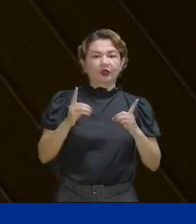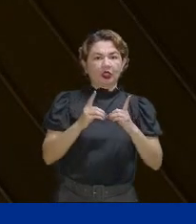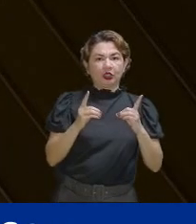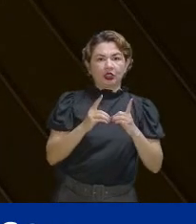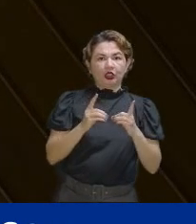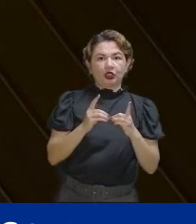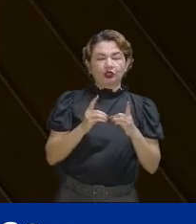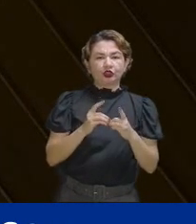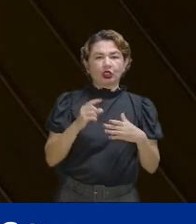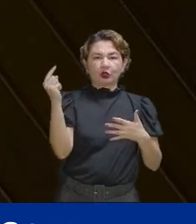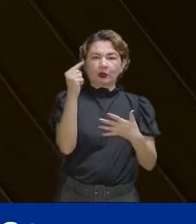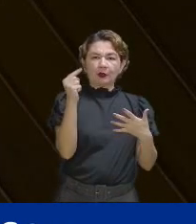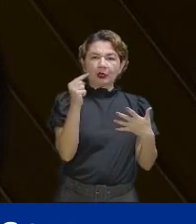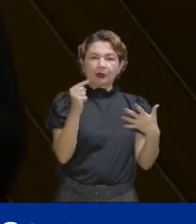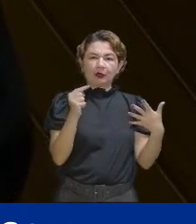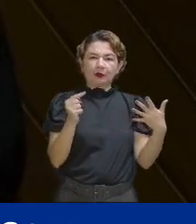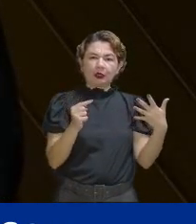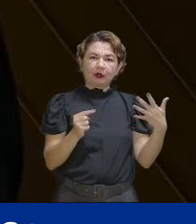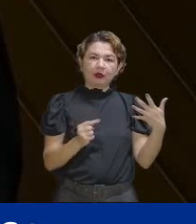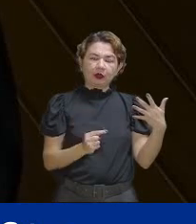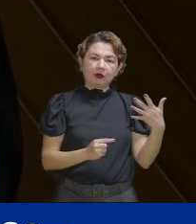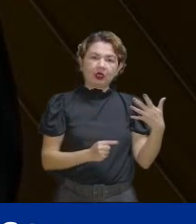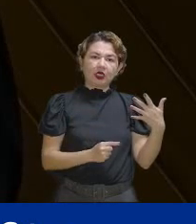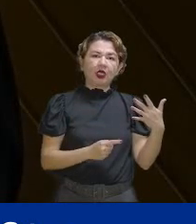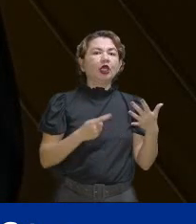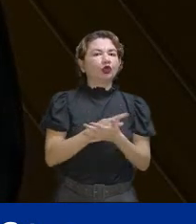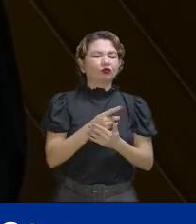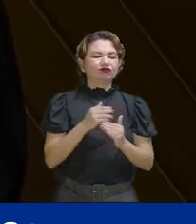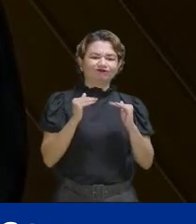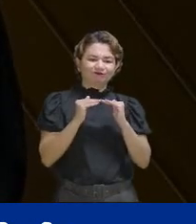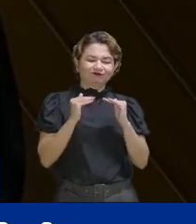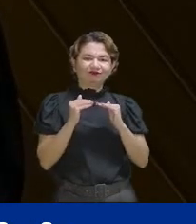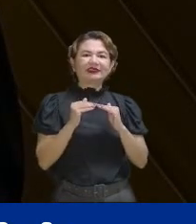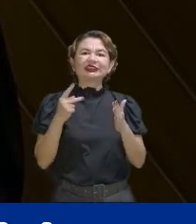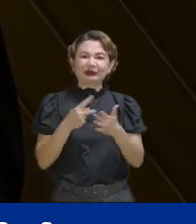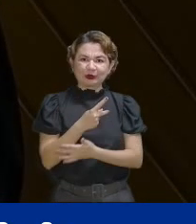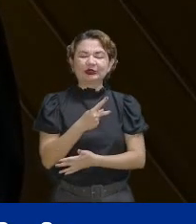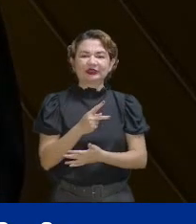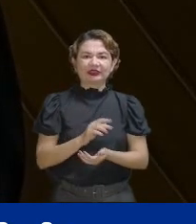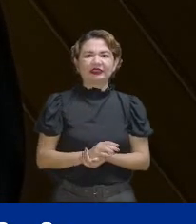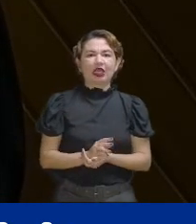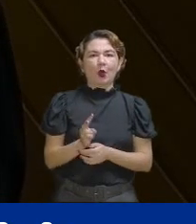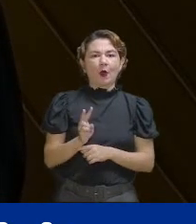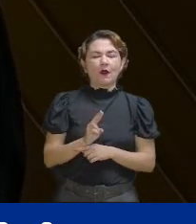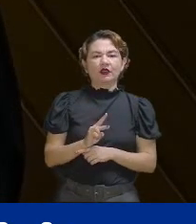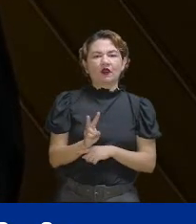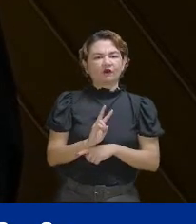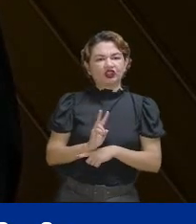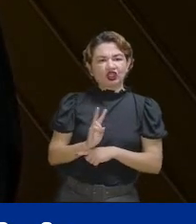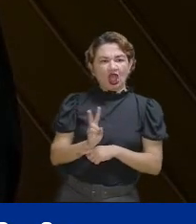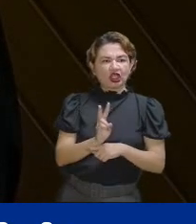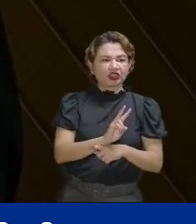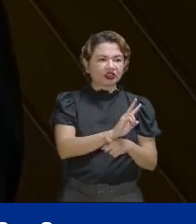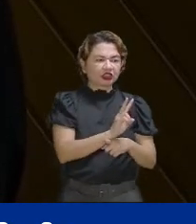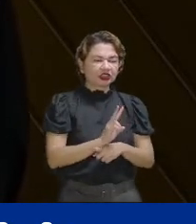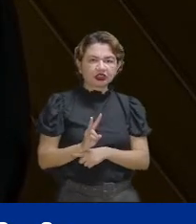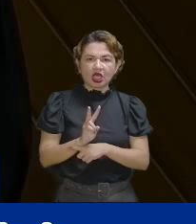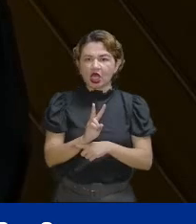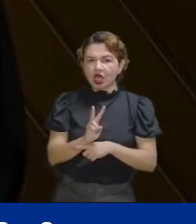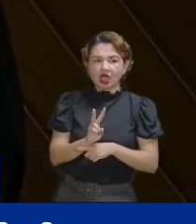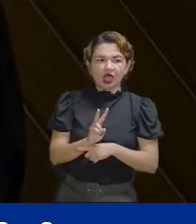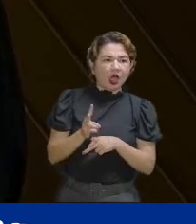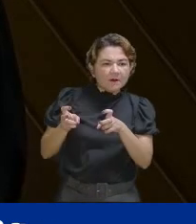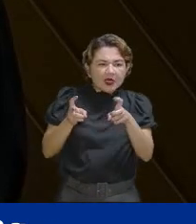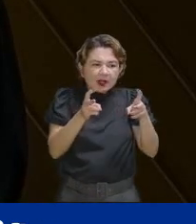diálogos destacados estão em consonância com os fatos identificados pelos órgãos de fiscalização, no sentido de que,